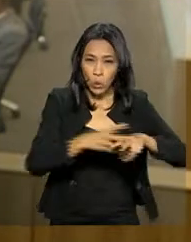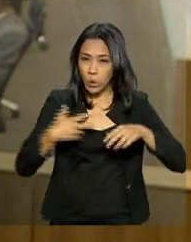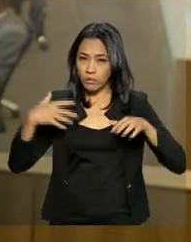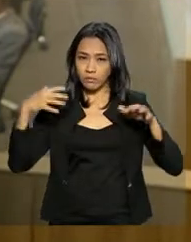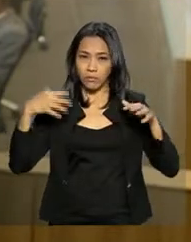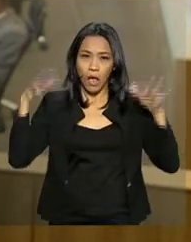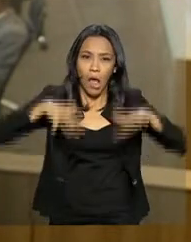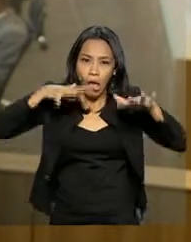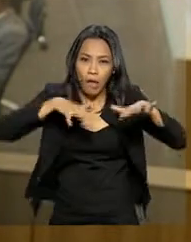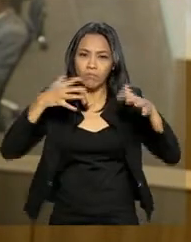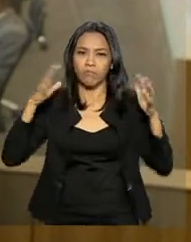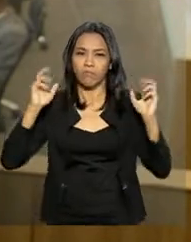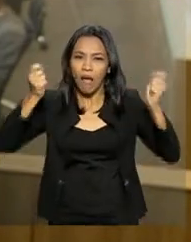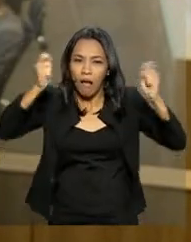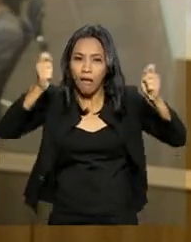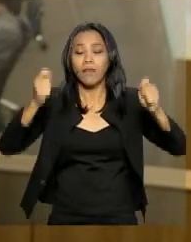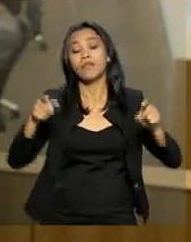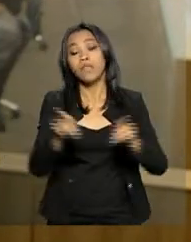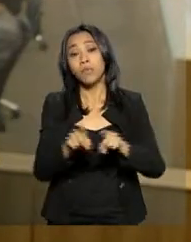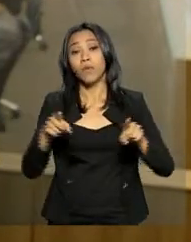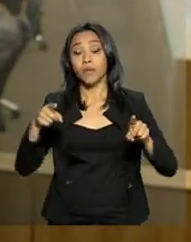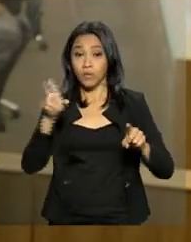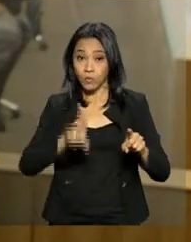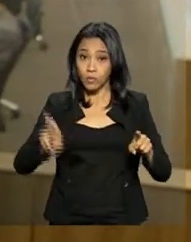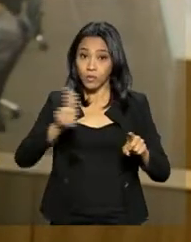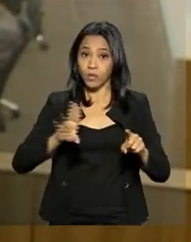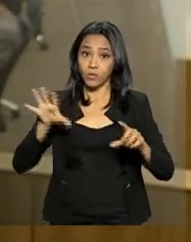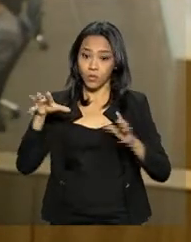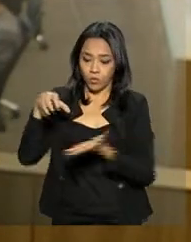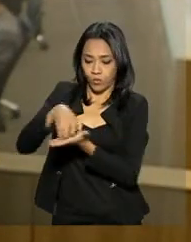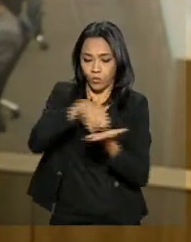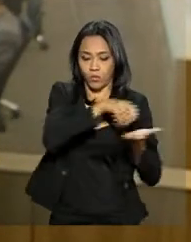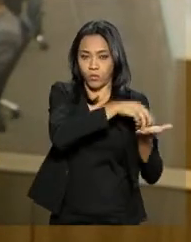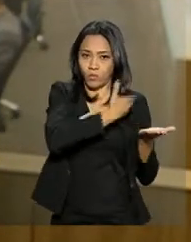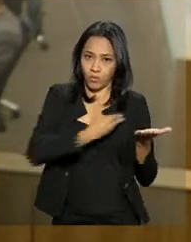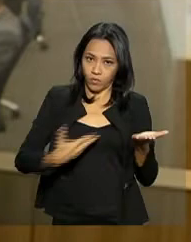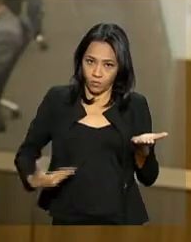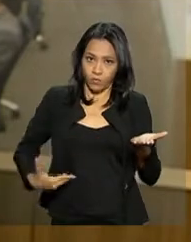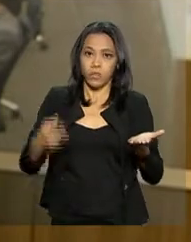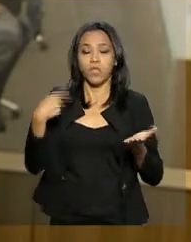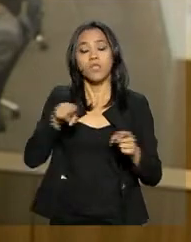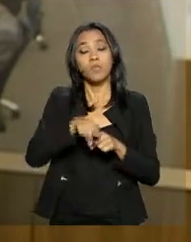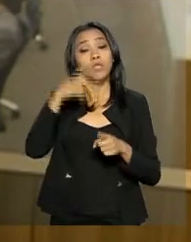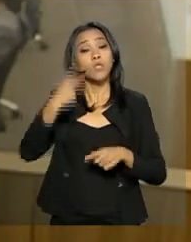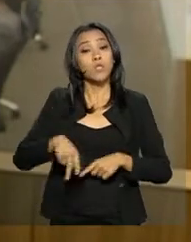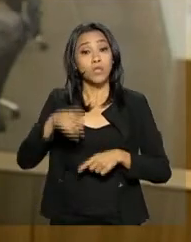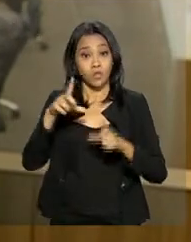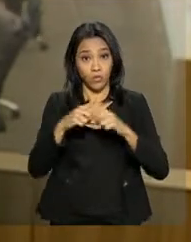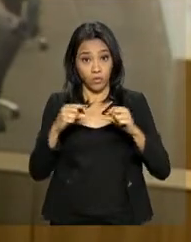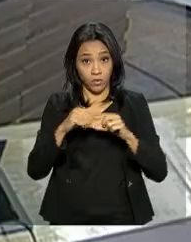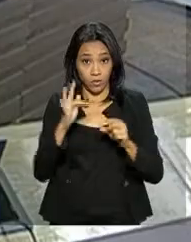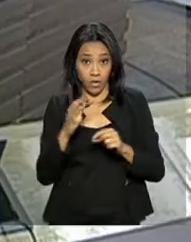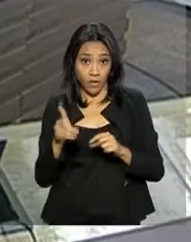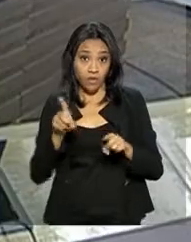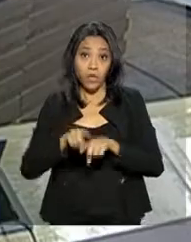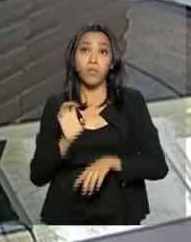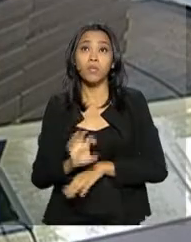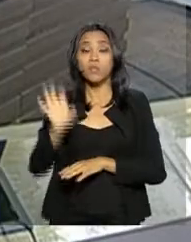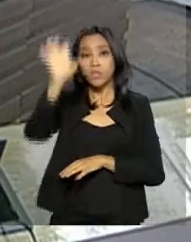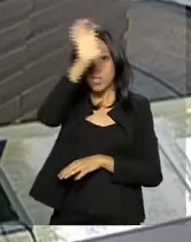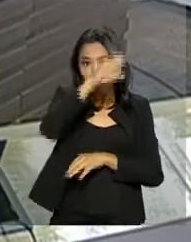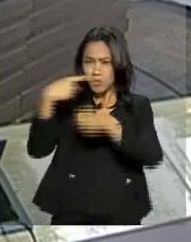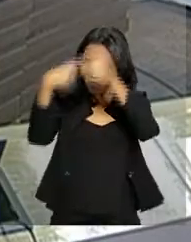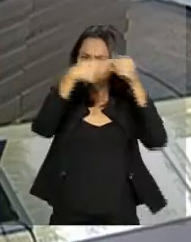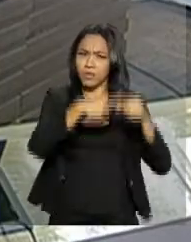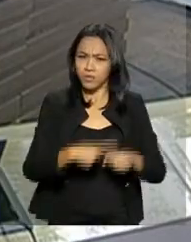além de coordenada a atuação integrada de forças e órgãos federais dos estados e do Distrito Federal e de municípios. Na tarde